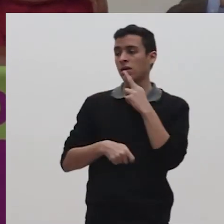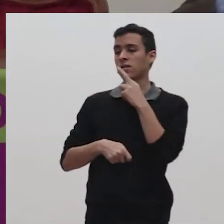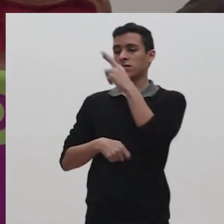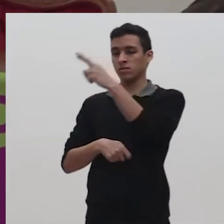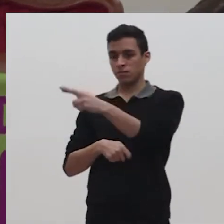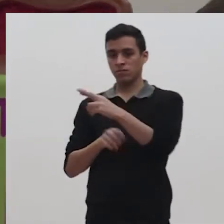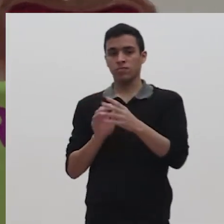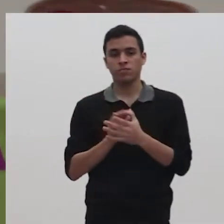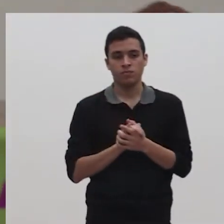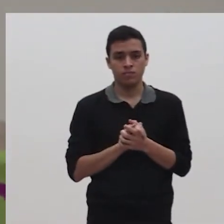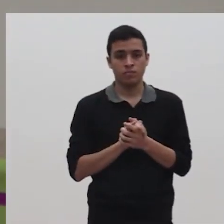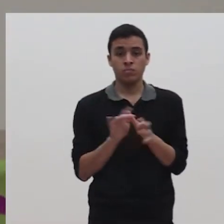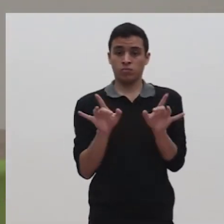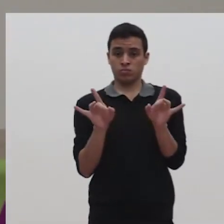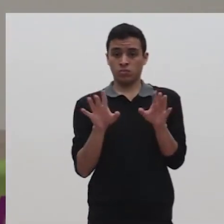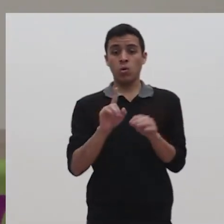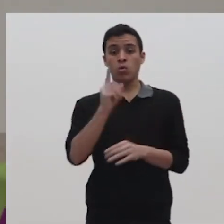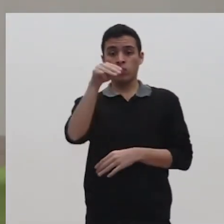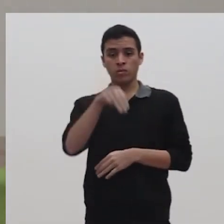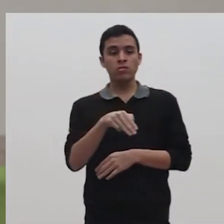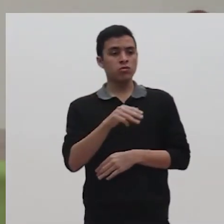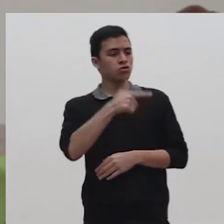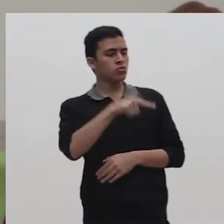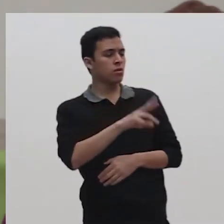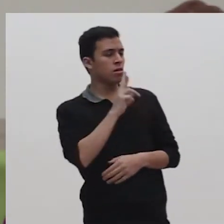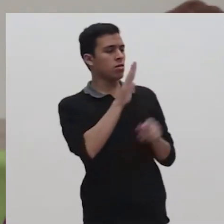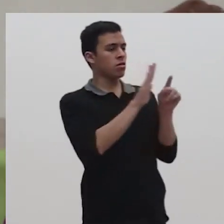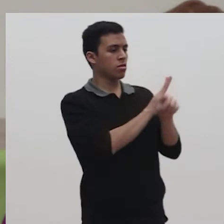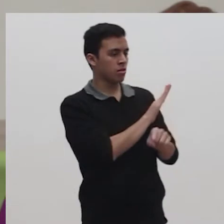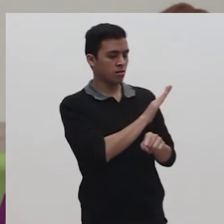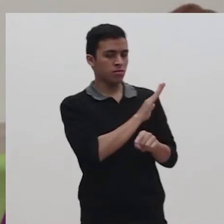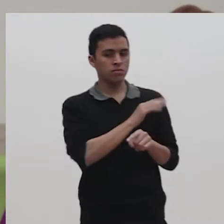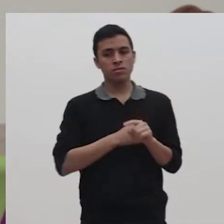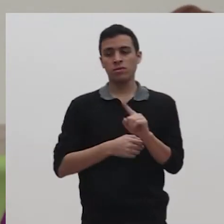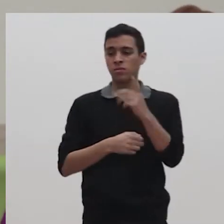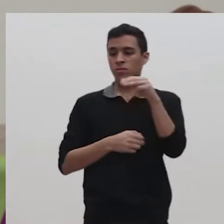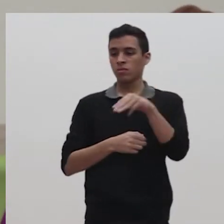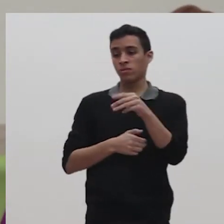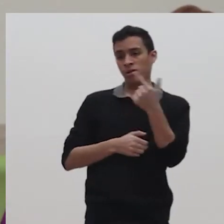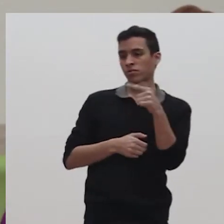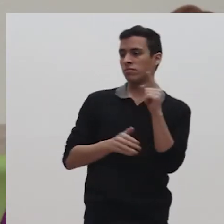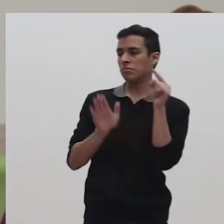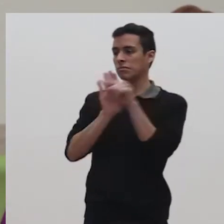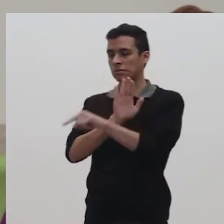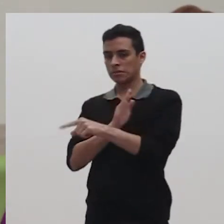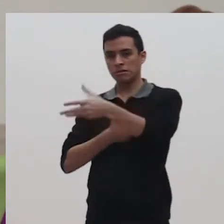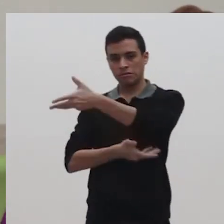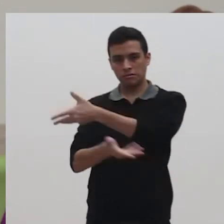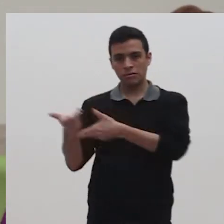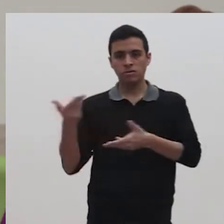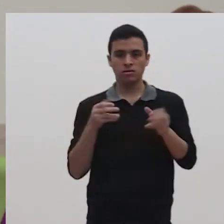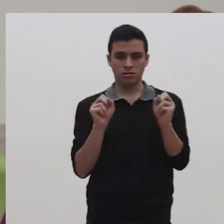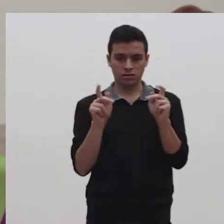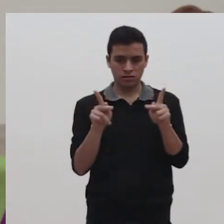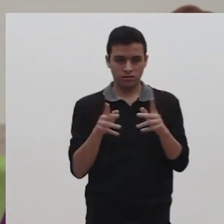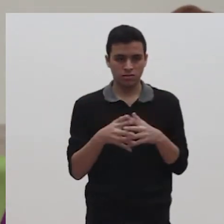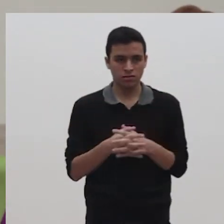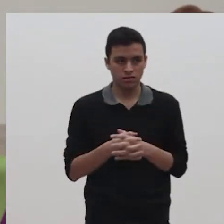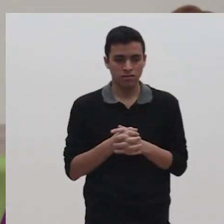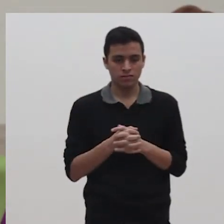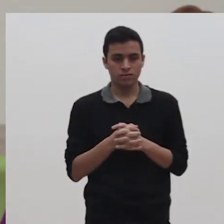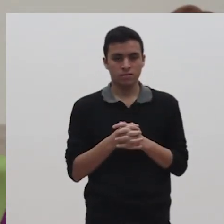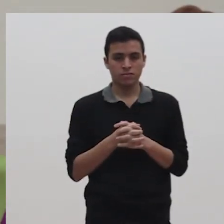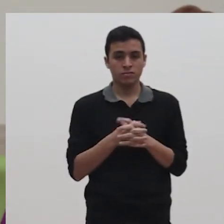resposta, mais 1 minuto para a réplica e outro minuto para a tréplica. Vou passar para a chapa